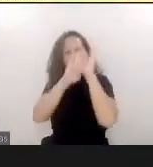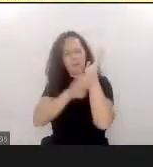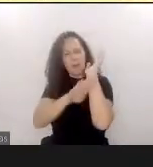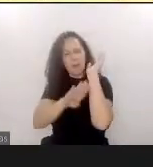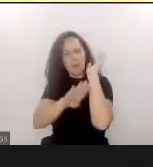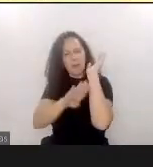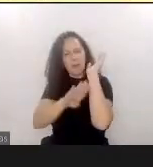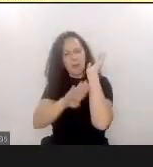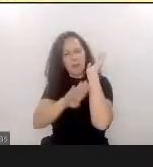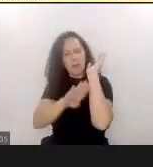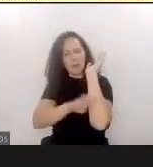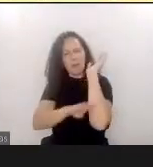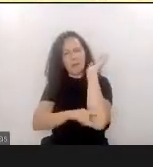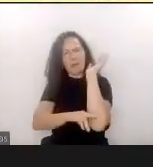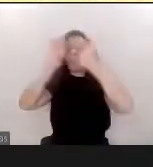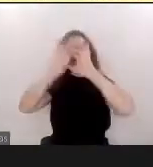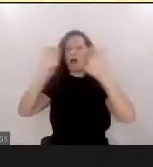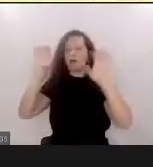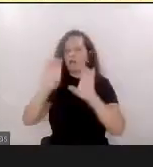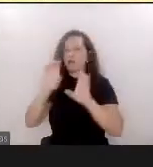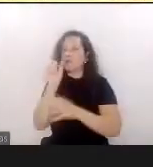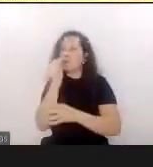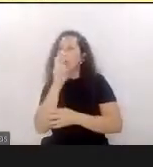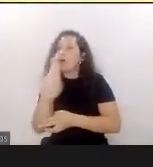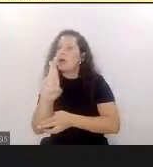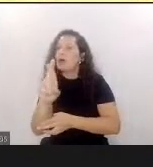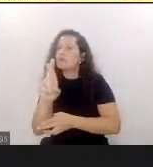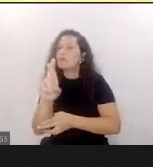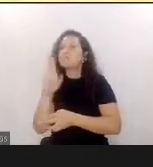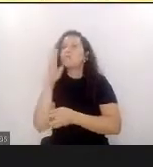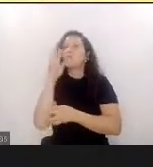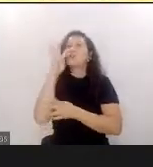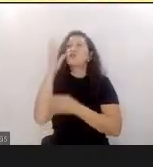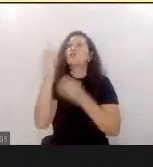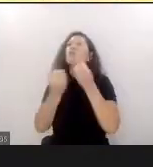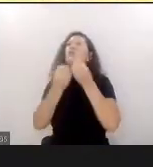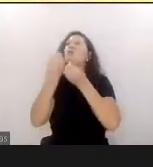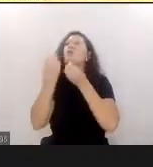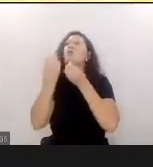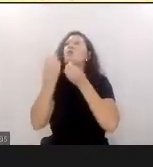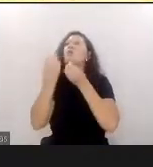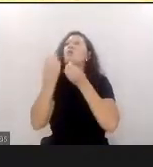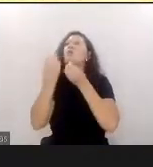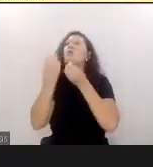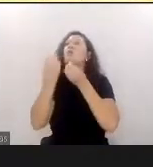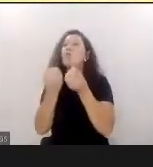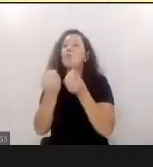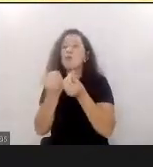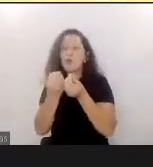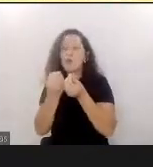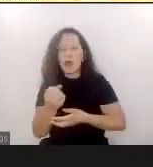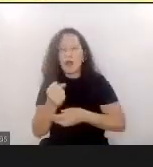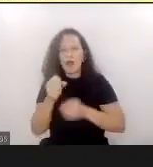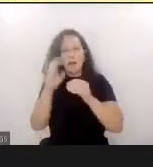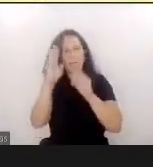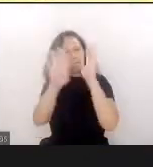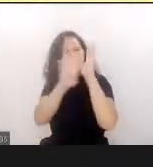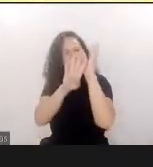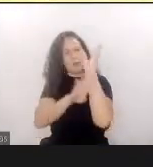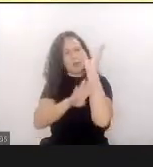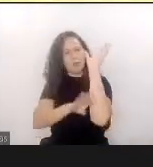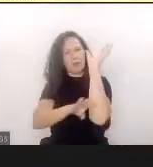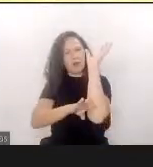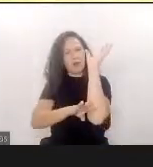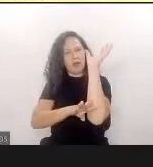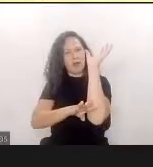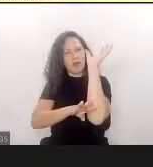a intensidade daquele desmatamento. Esse é o mapa, então, não da Terra, mas esse é o mapa do ar,